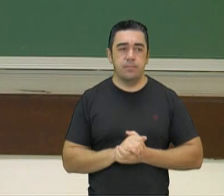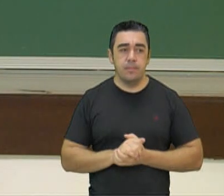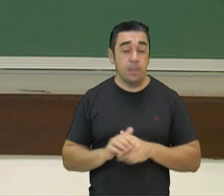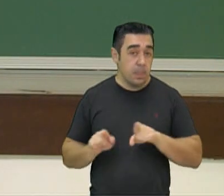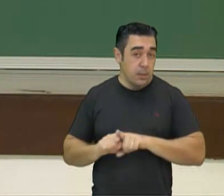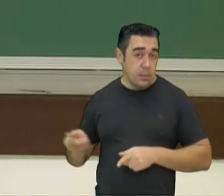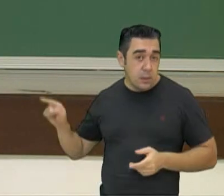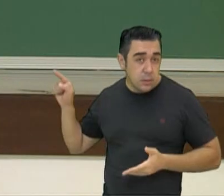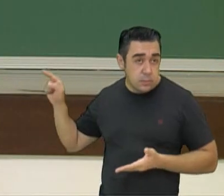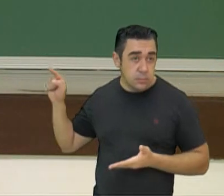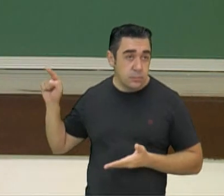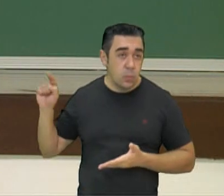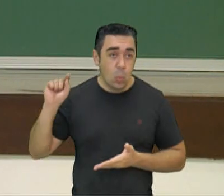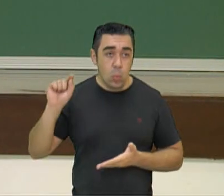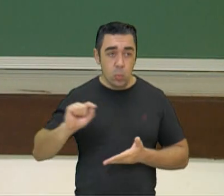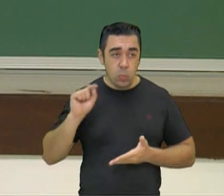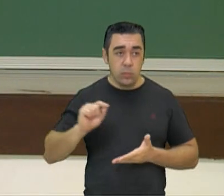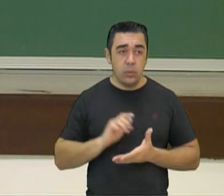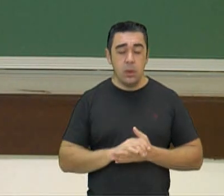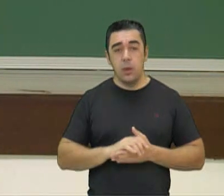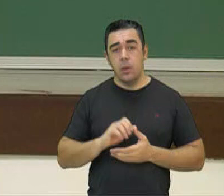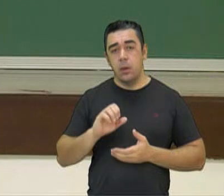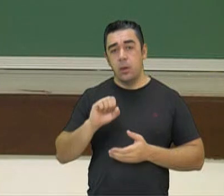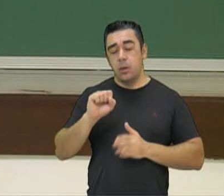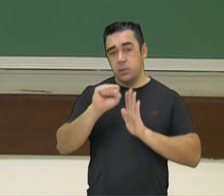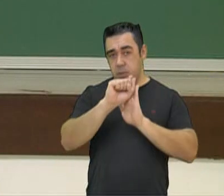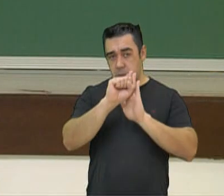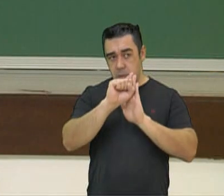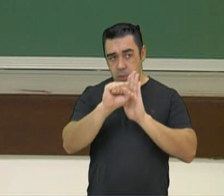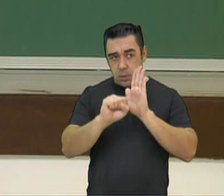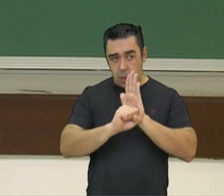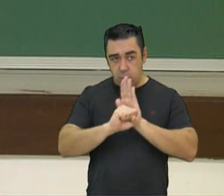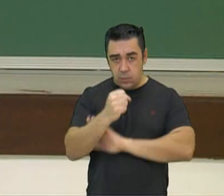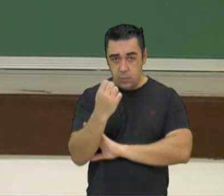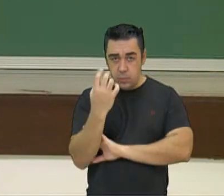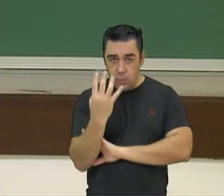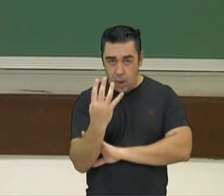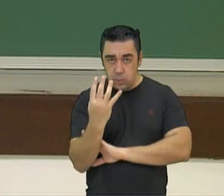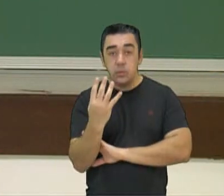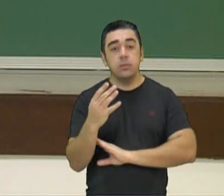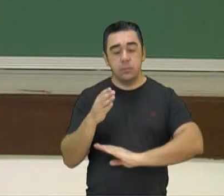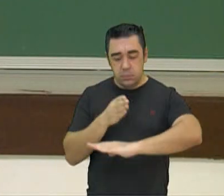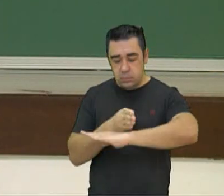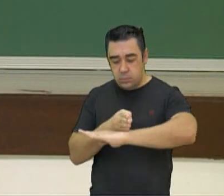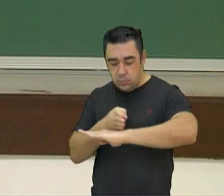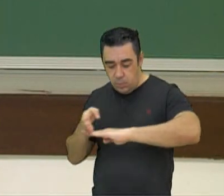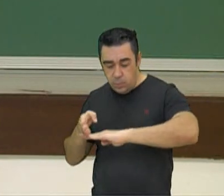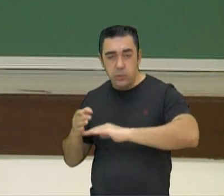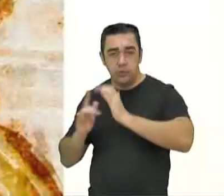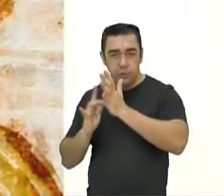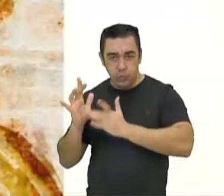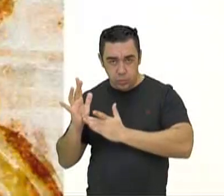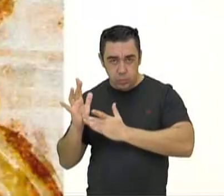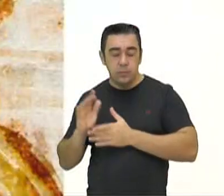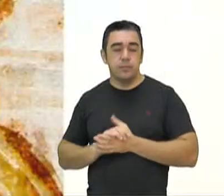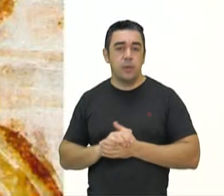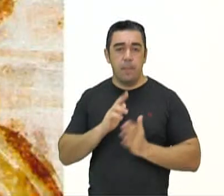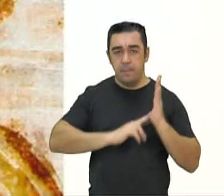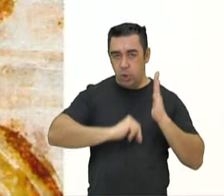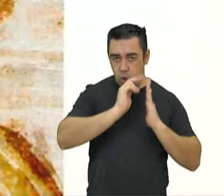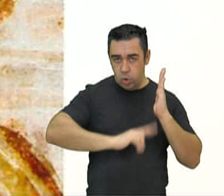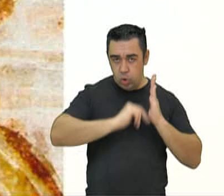Temos aqui também, agora do século IV depois de Cristo, uma pintura no